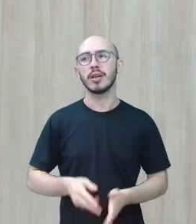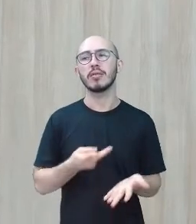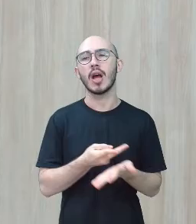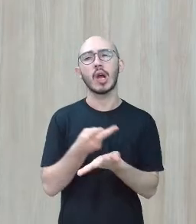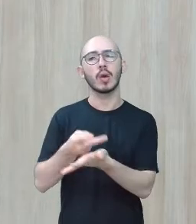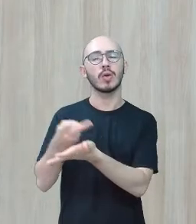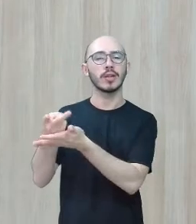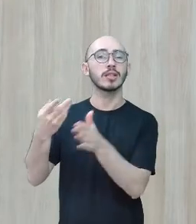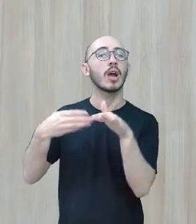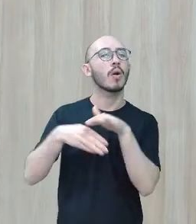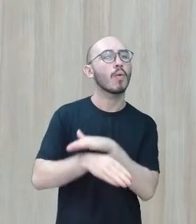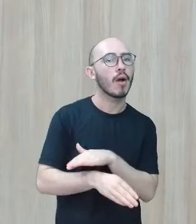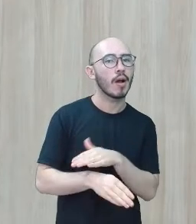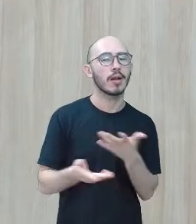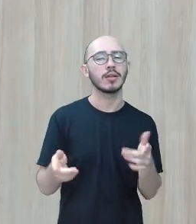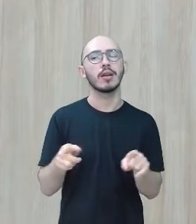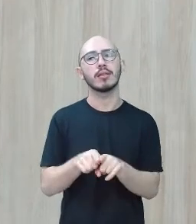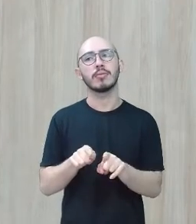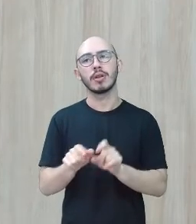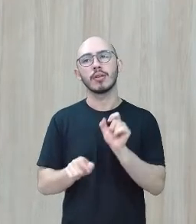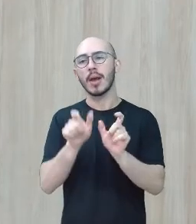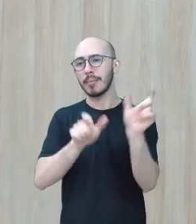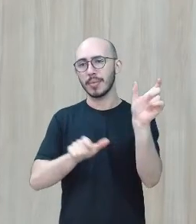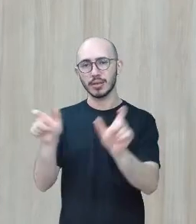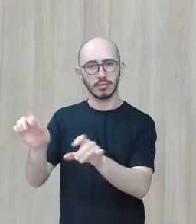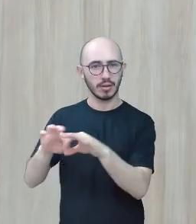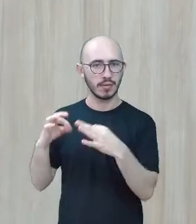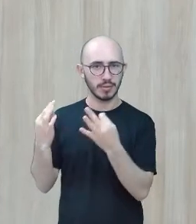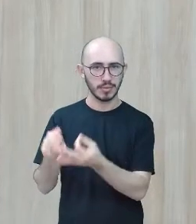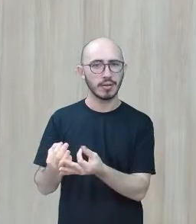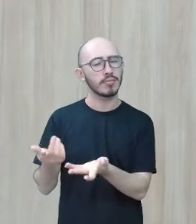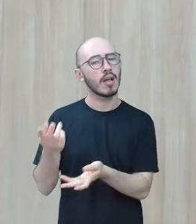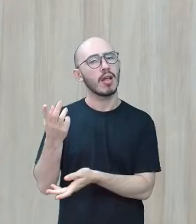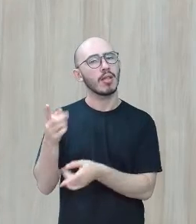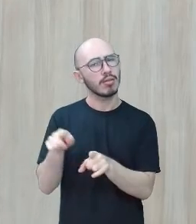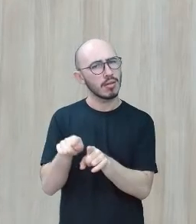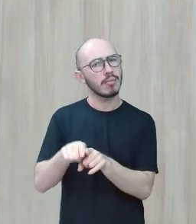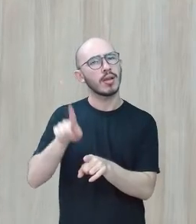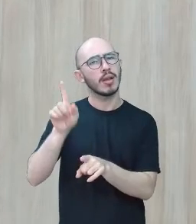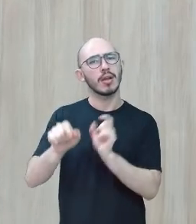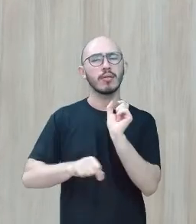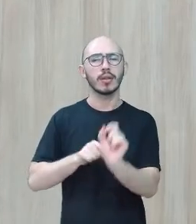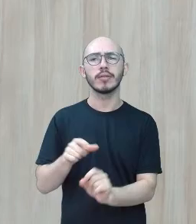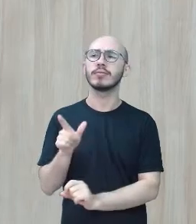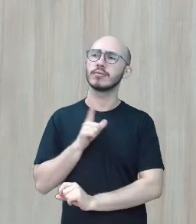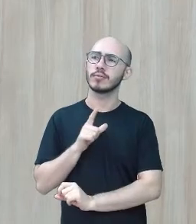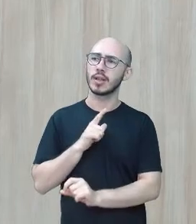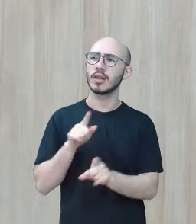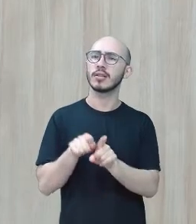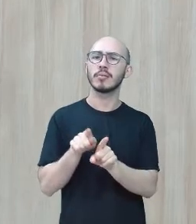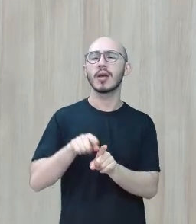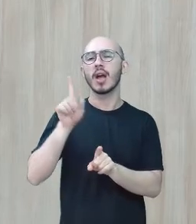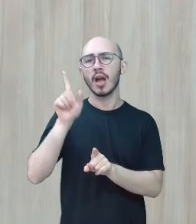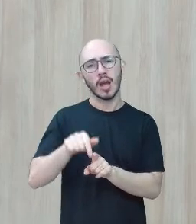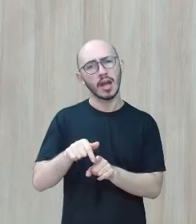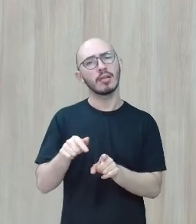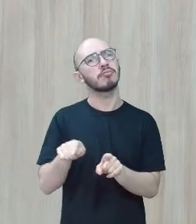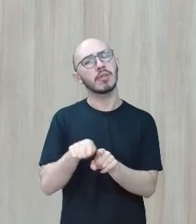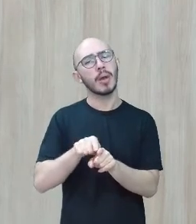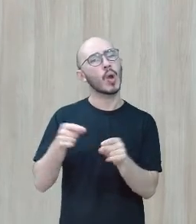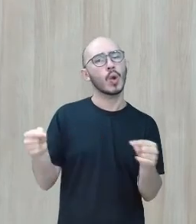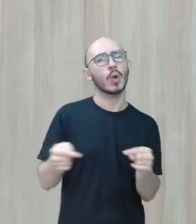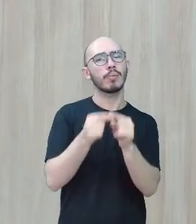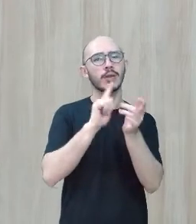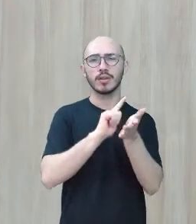fatos sobre as pessoas da família, também a gente pode ver nisso uma biografia, né? E também um livro